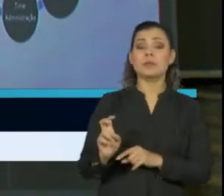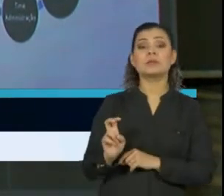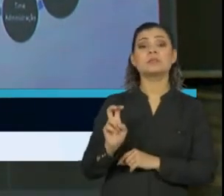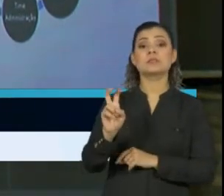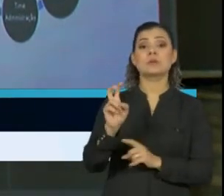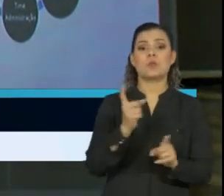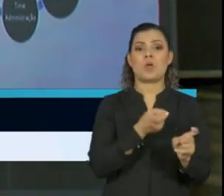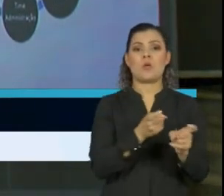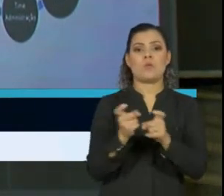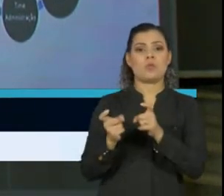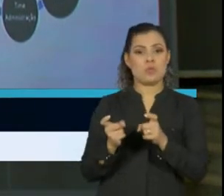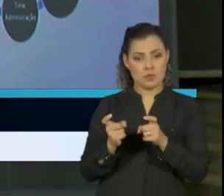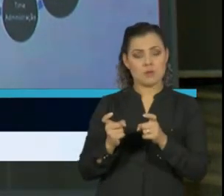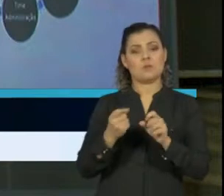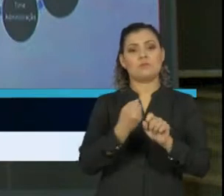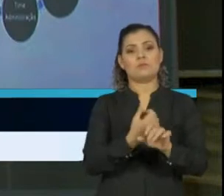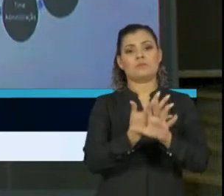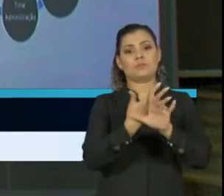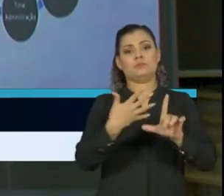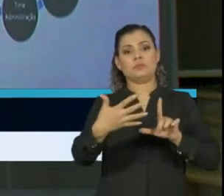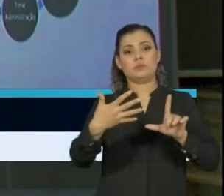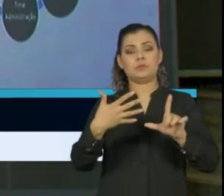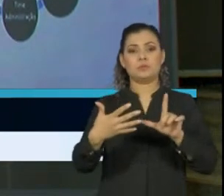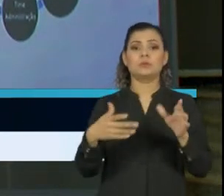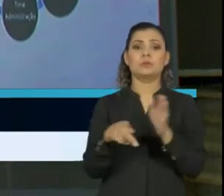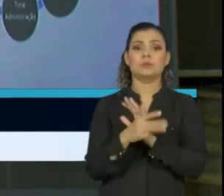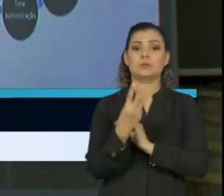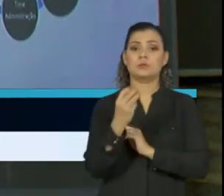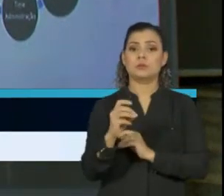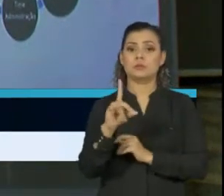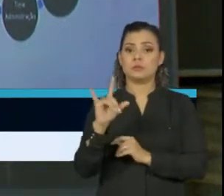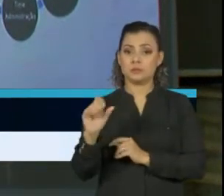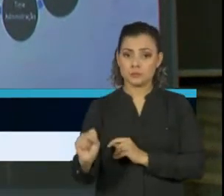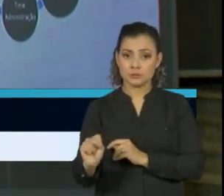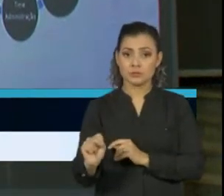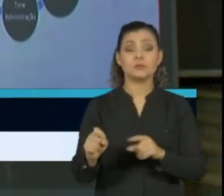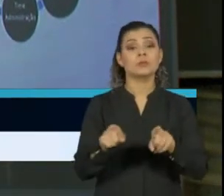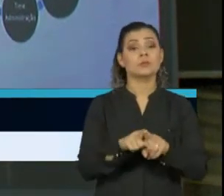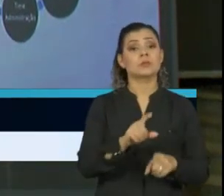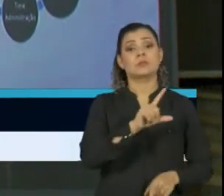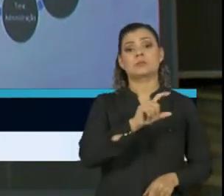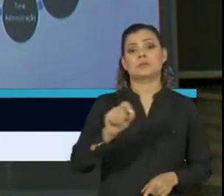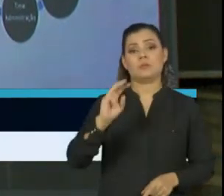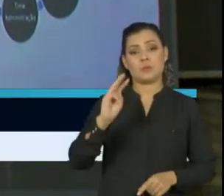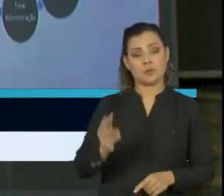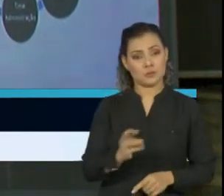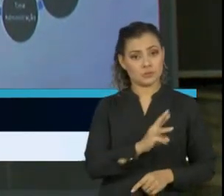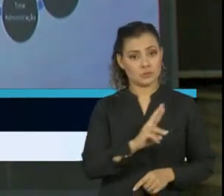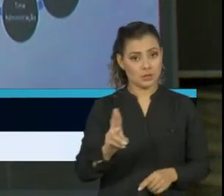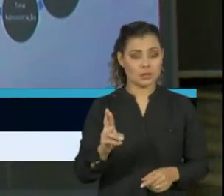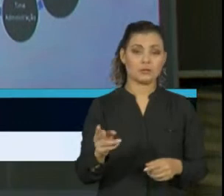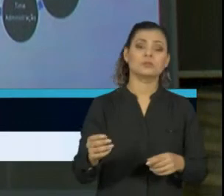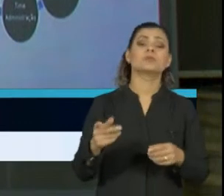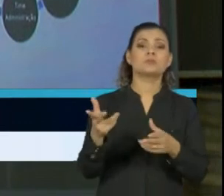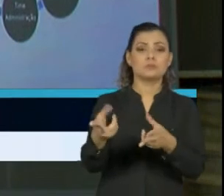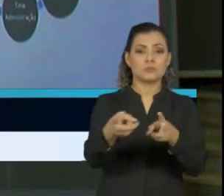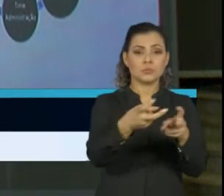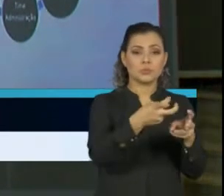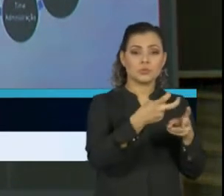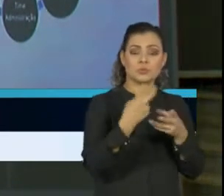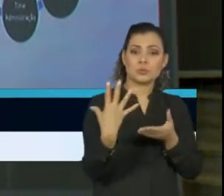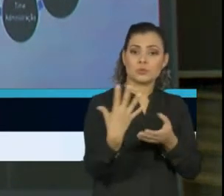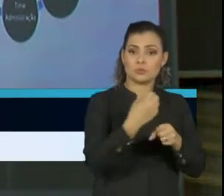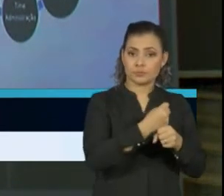encontros realizados em 30 dias. Então, nós tivemos aqui uma média de 100 milhões de reais captados por